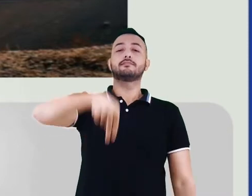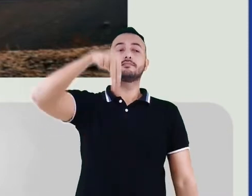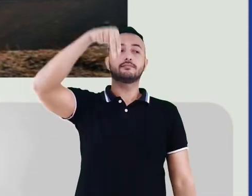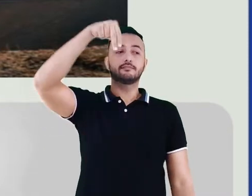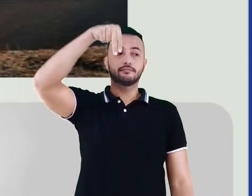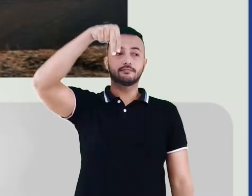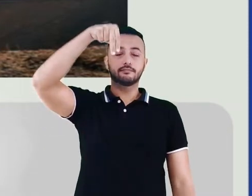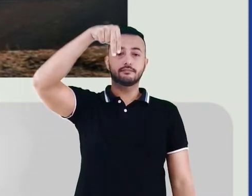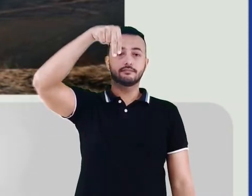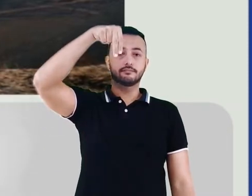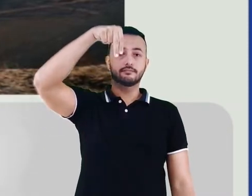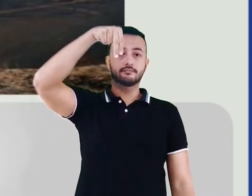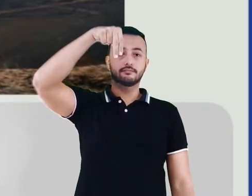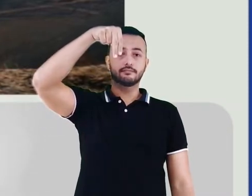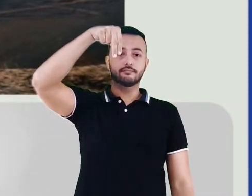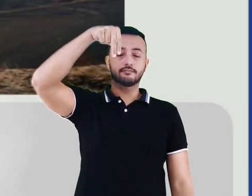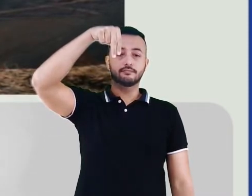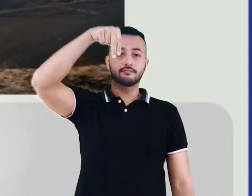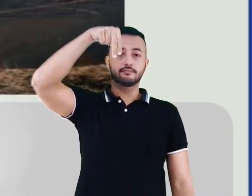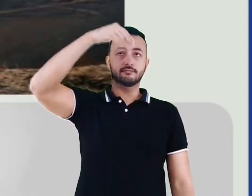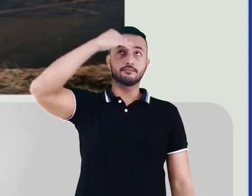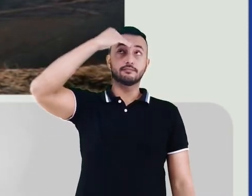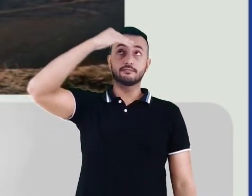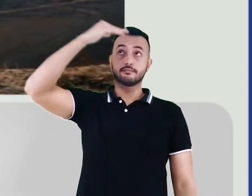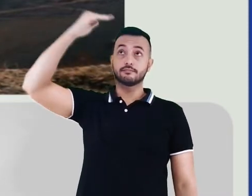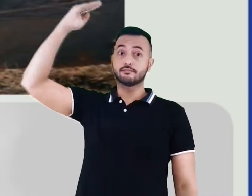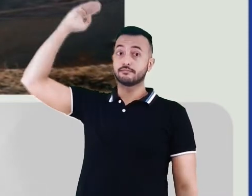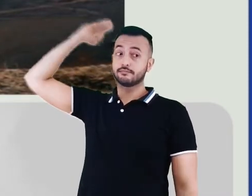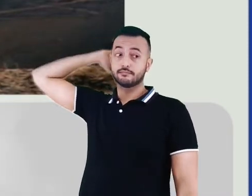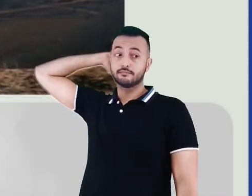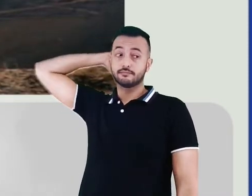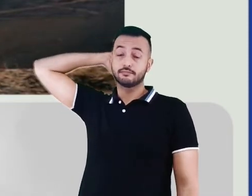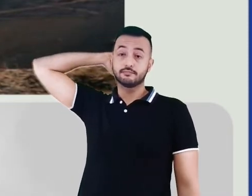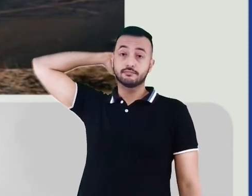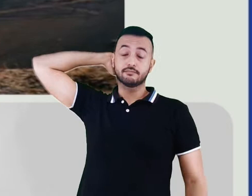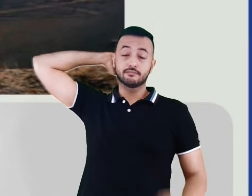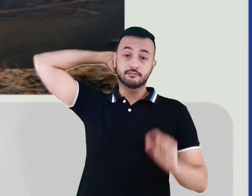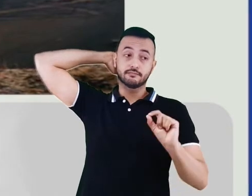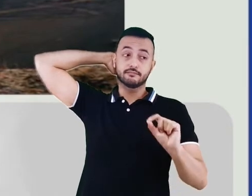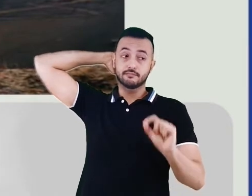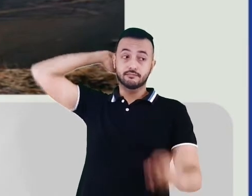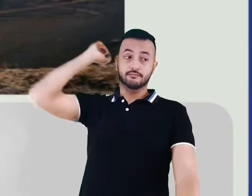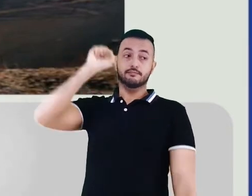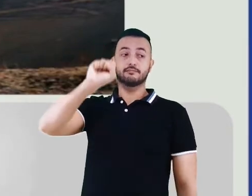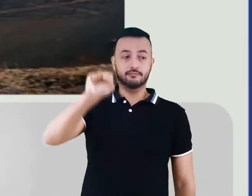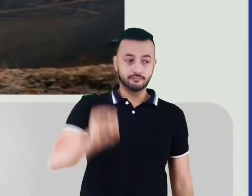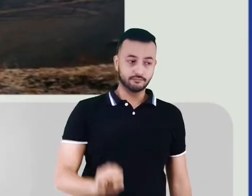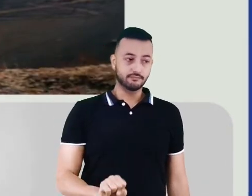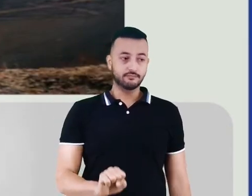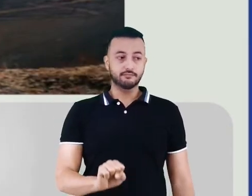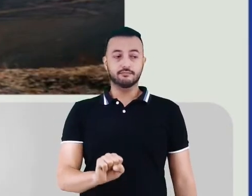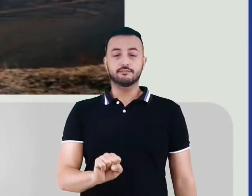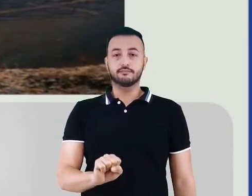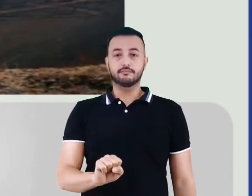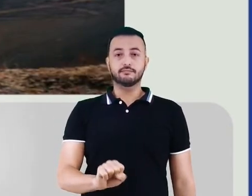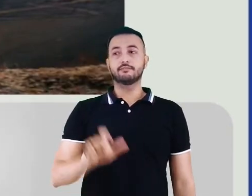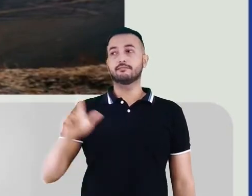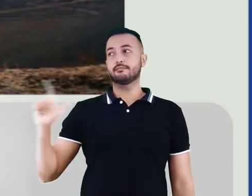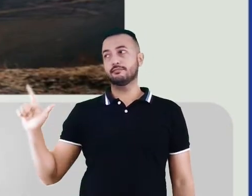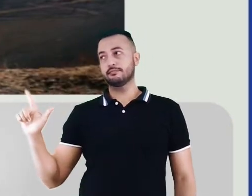norte. E a nossa traseira ficará o quê? O sul.